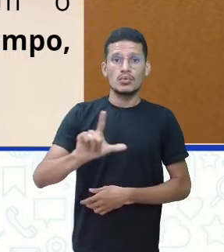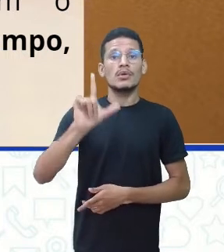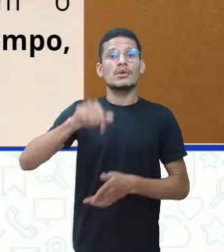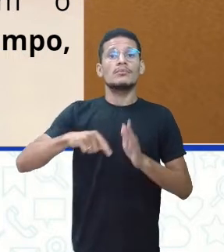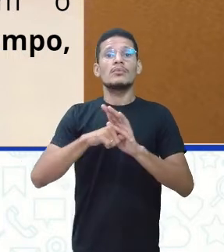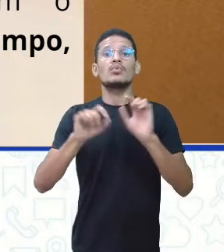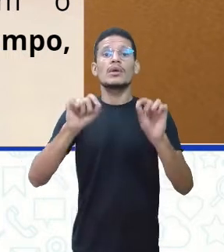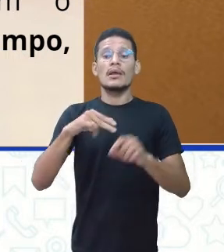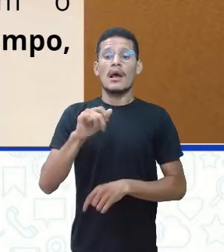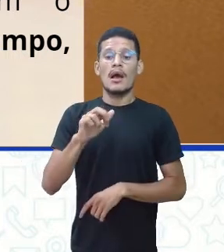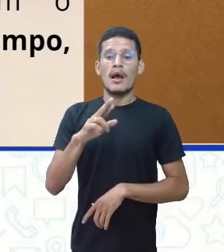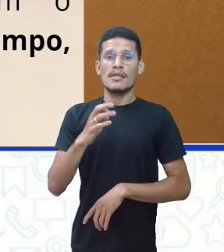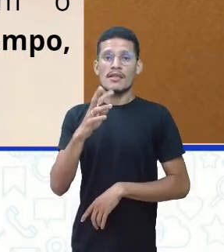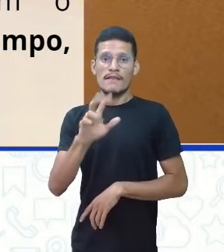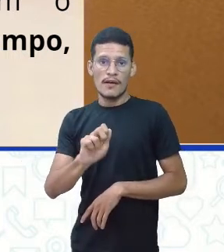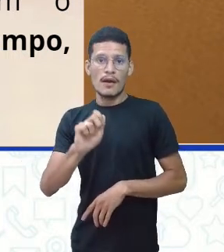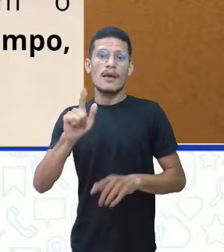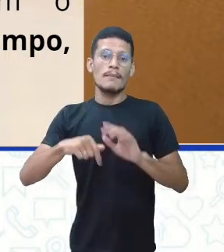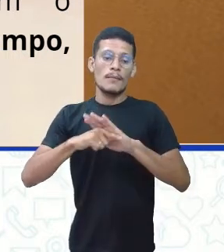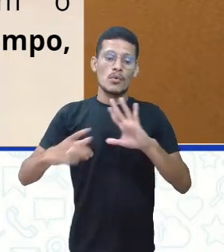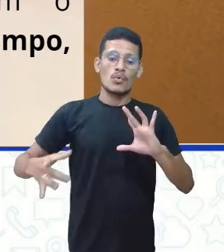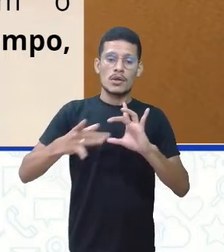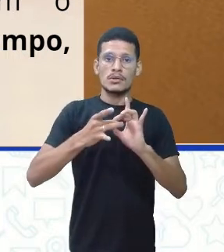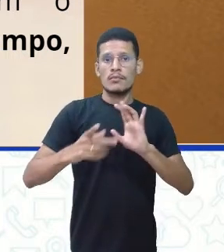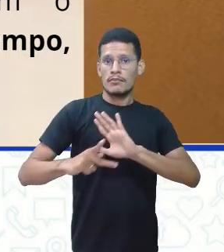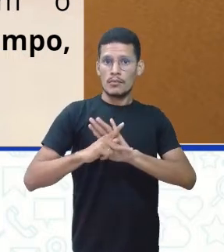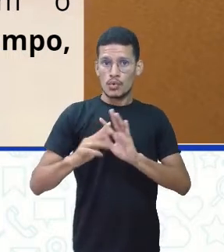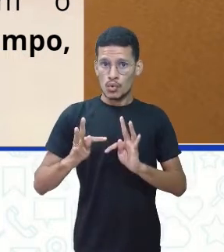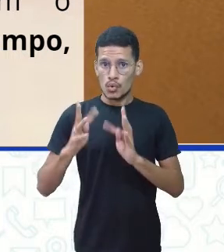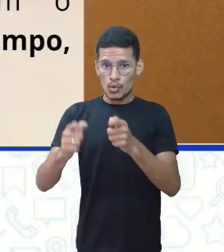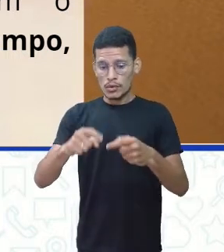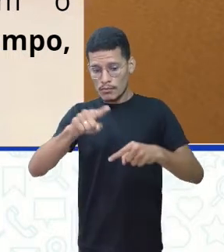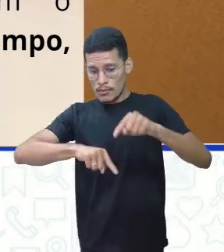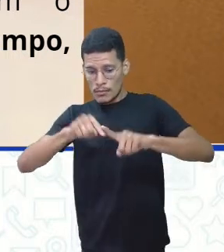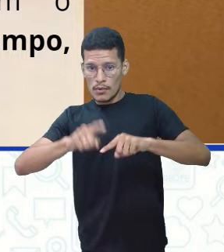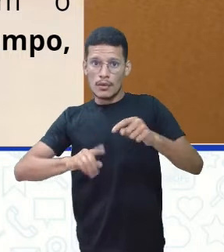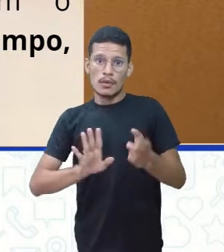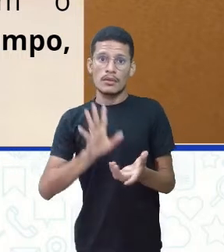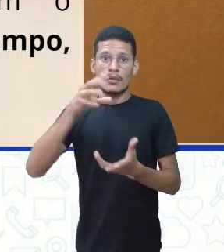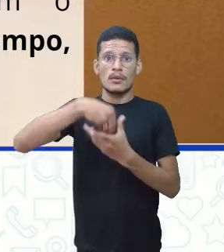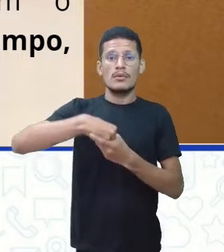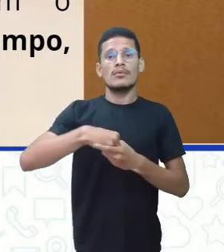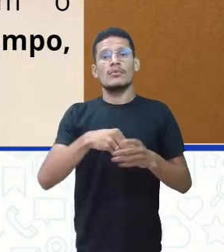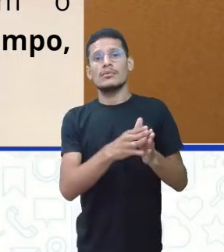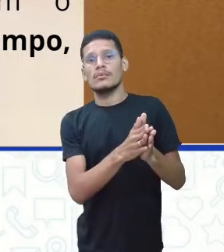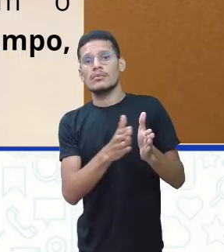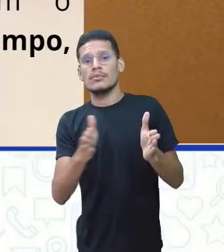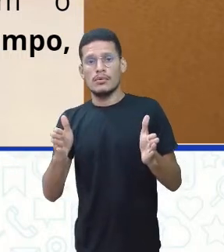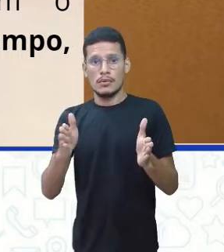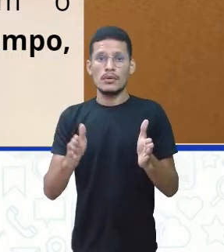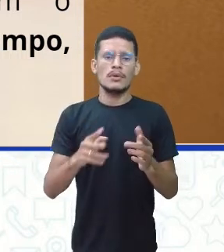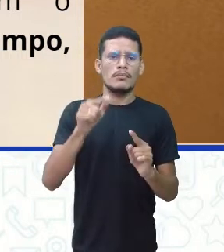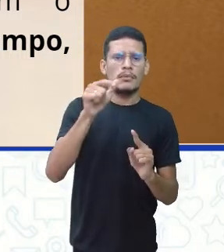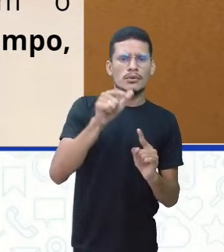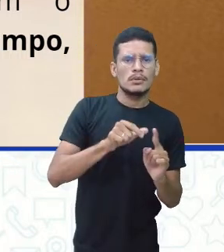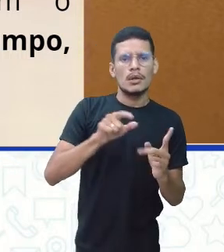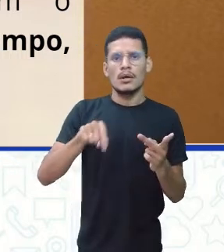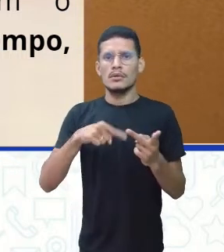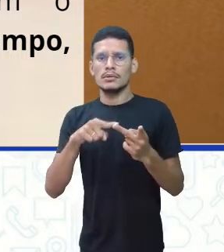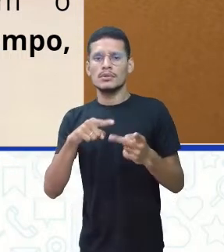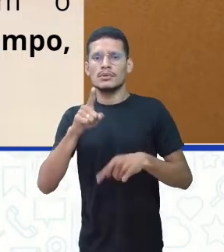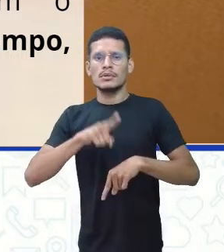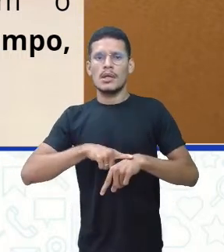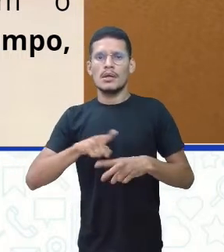a conexão entre todos os elementos que compõem o enredo. Então, personagens,